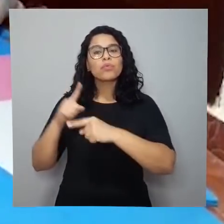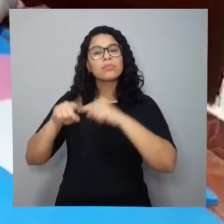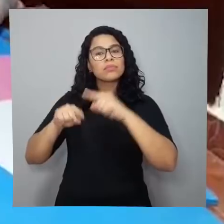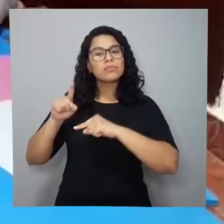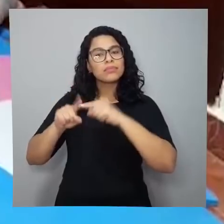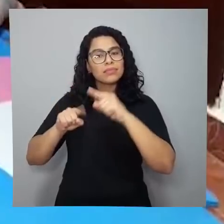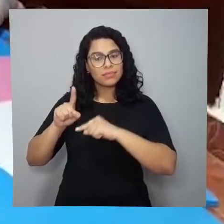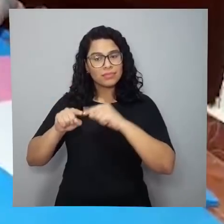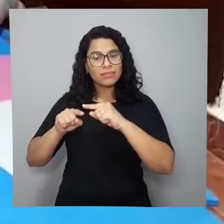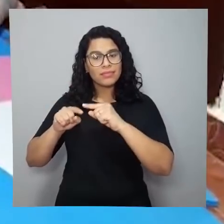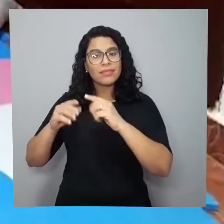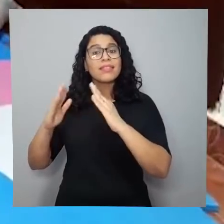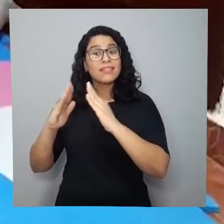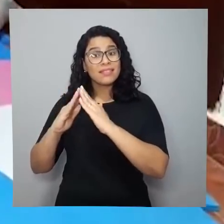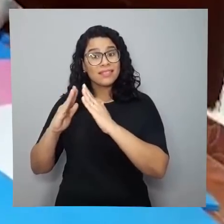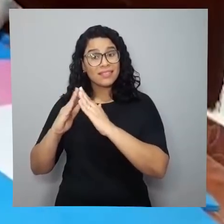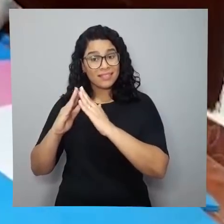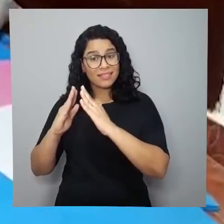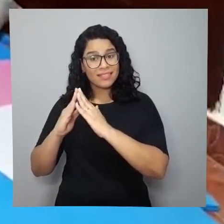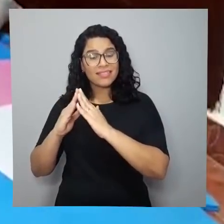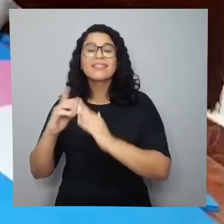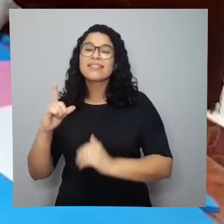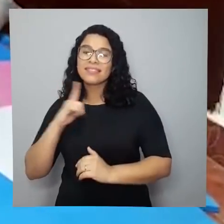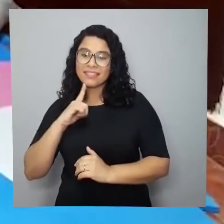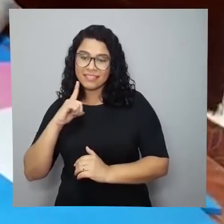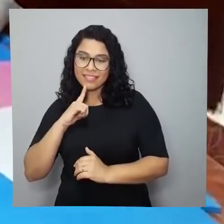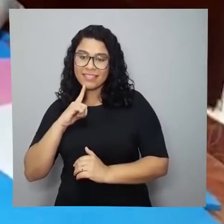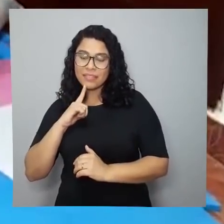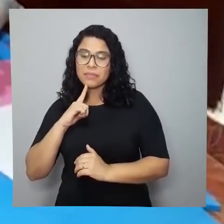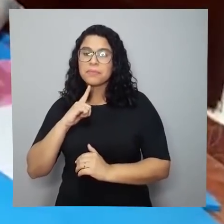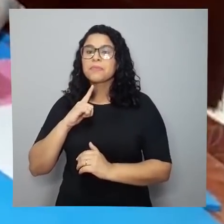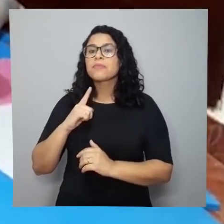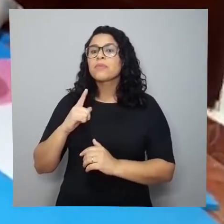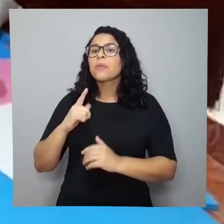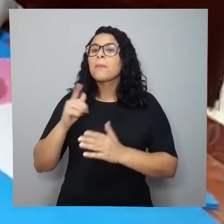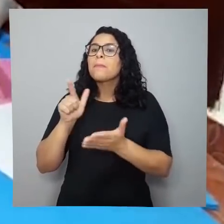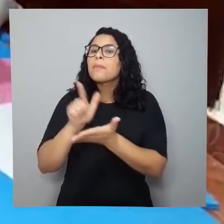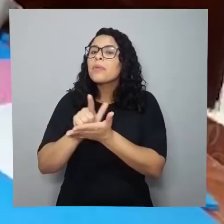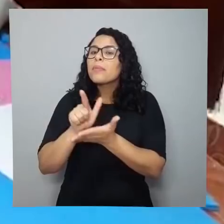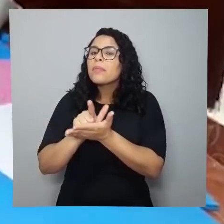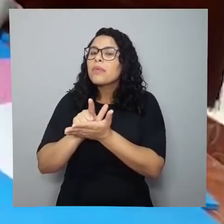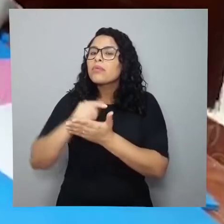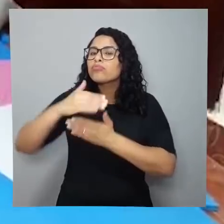materiais que vocês têm em casa, como rolinho de papel.